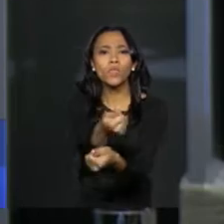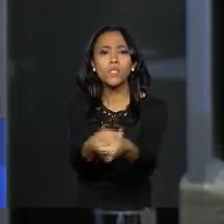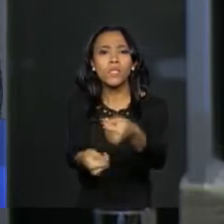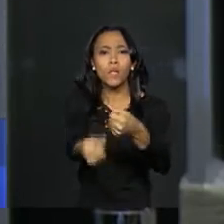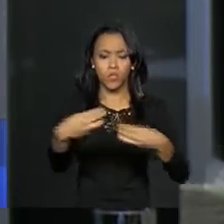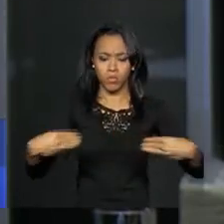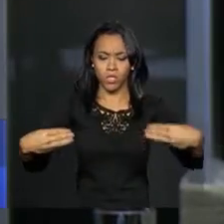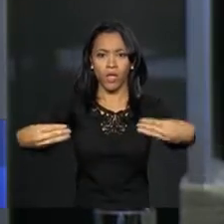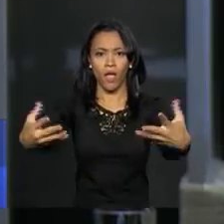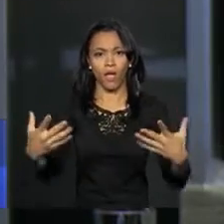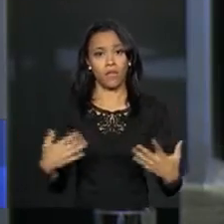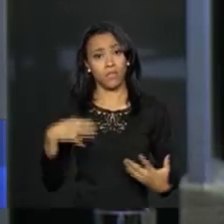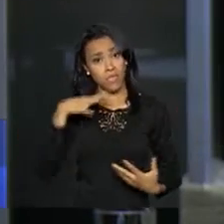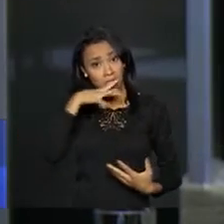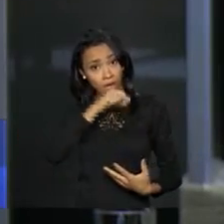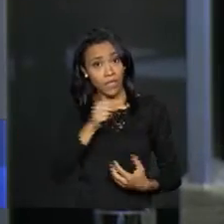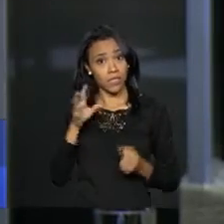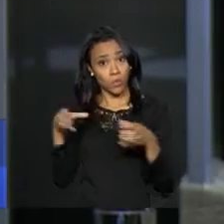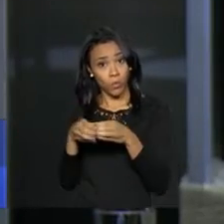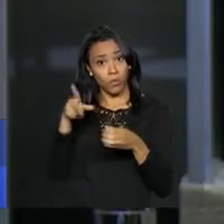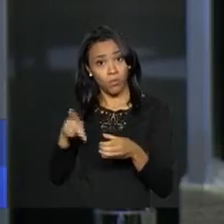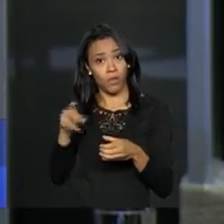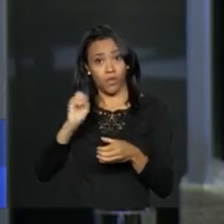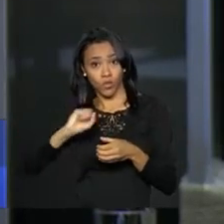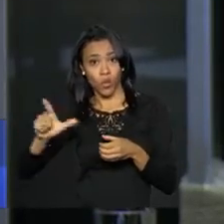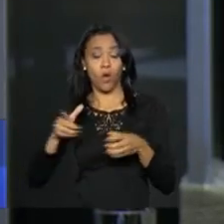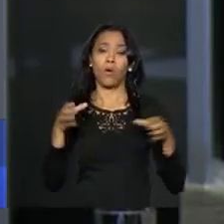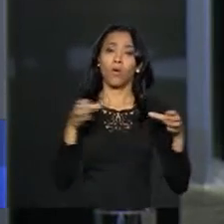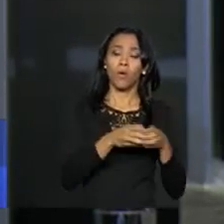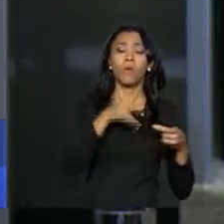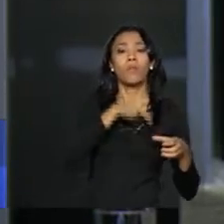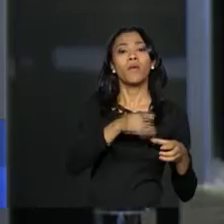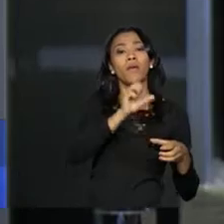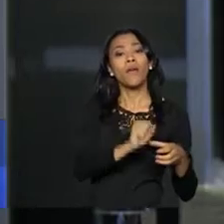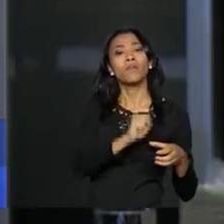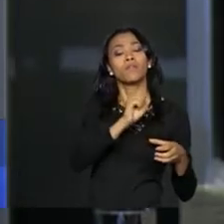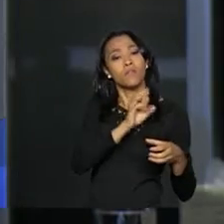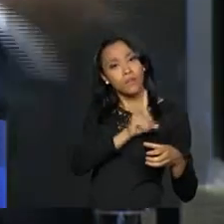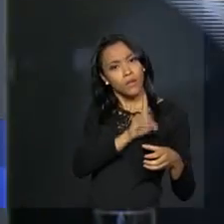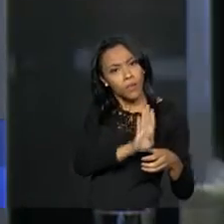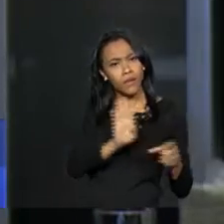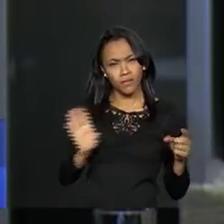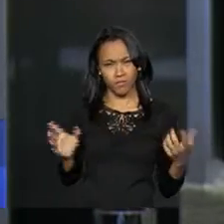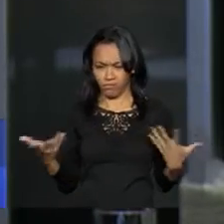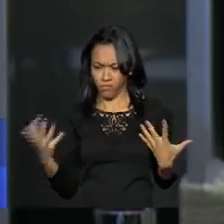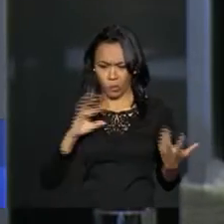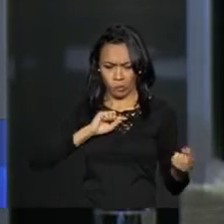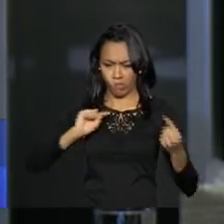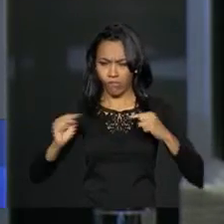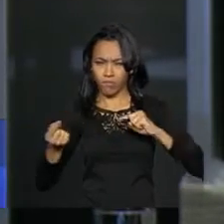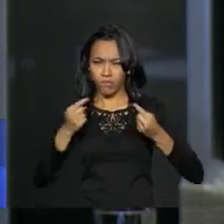outro dia, será que o PSB, o PSOL, os partidos de esquerda estão participando disso? Isso é saída para o